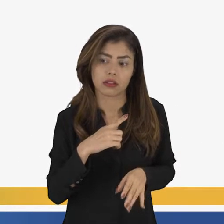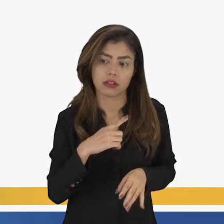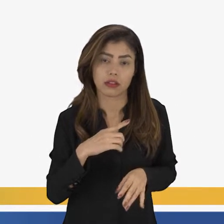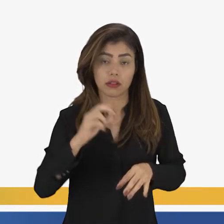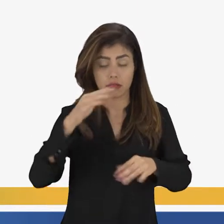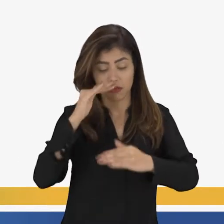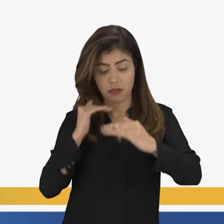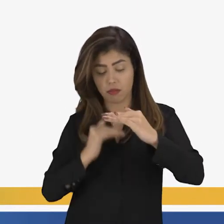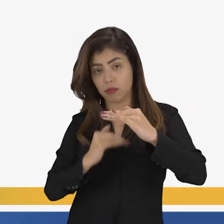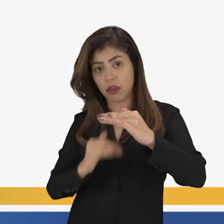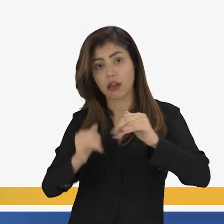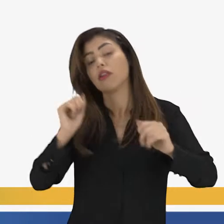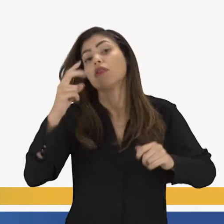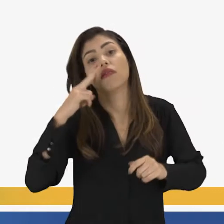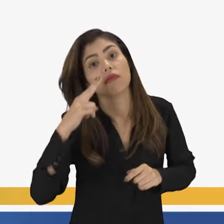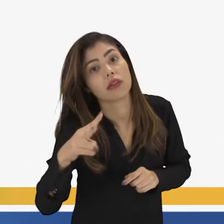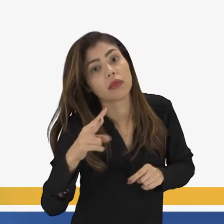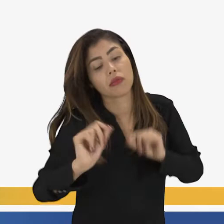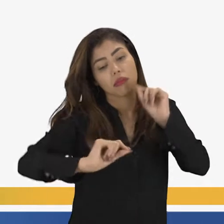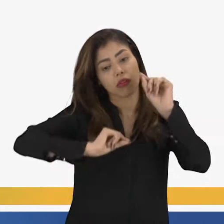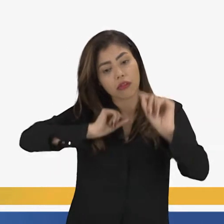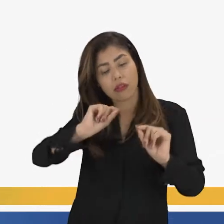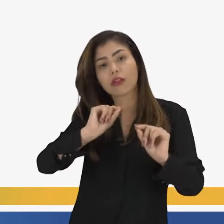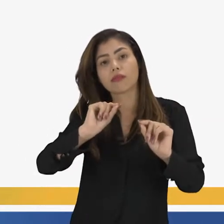logo abaixo uma obra, né,